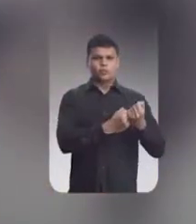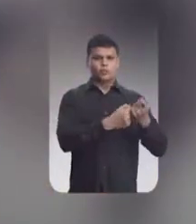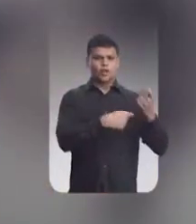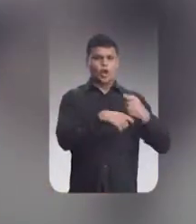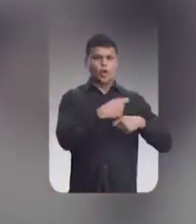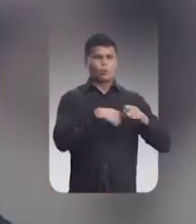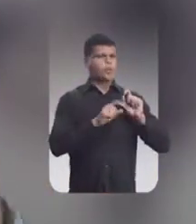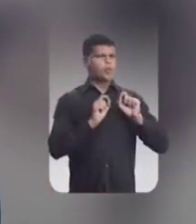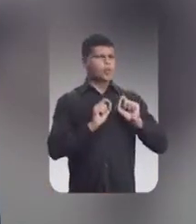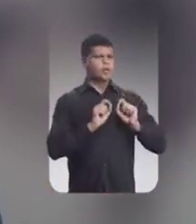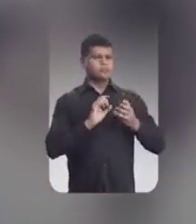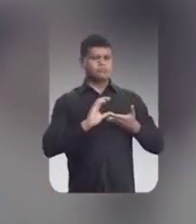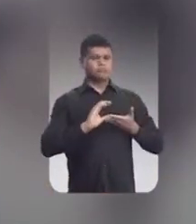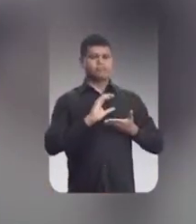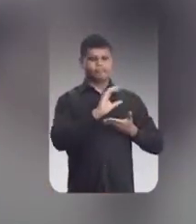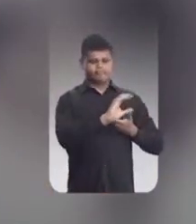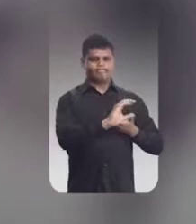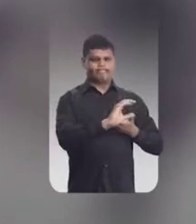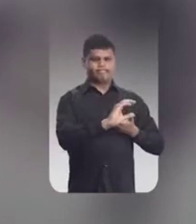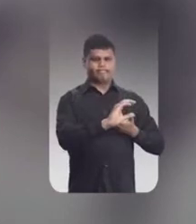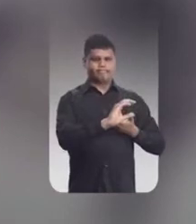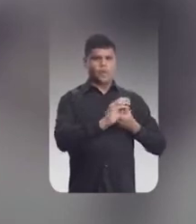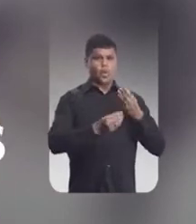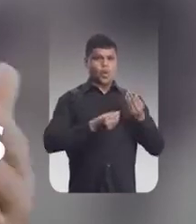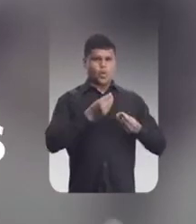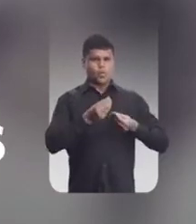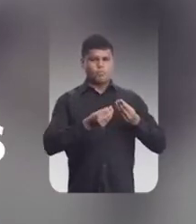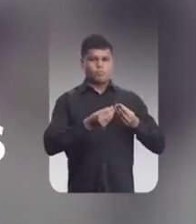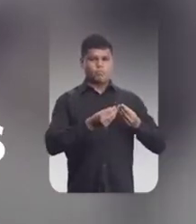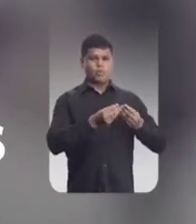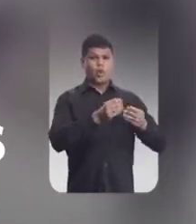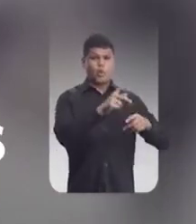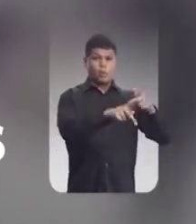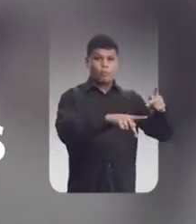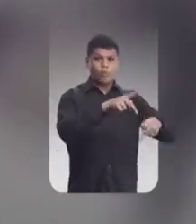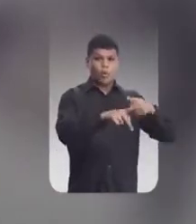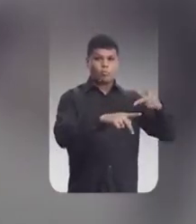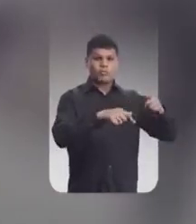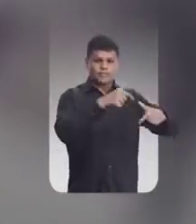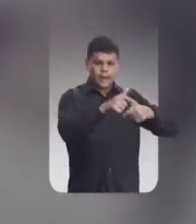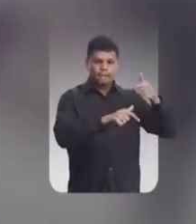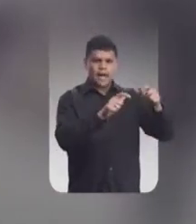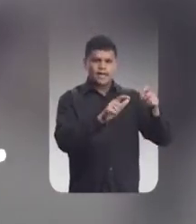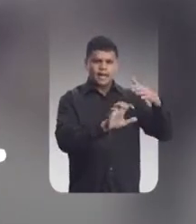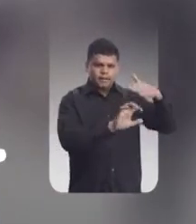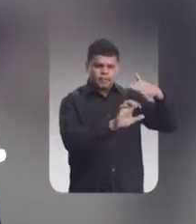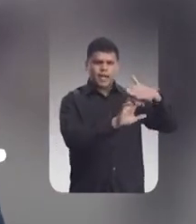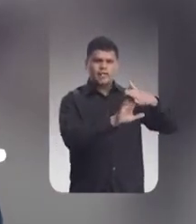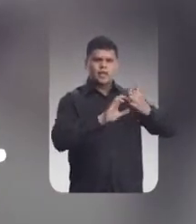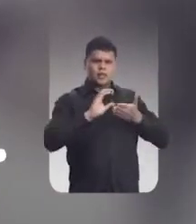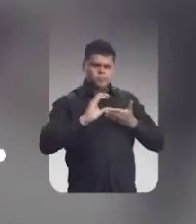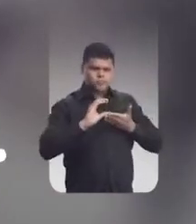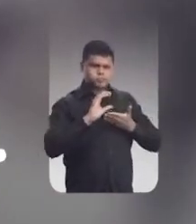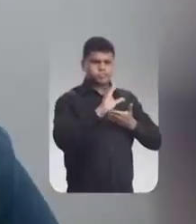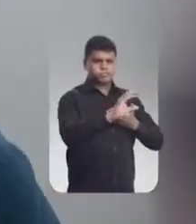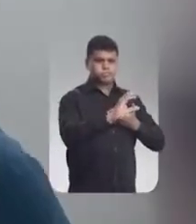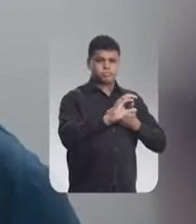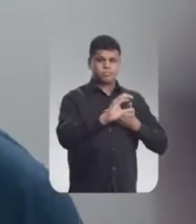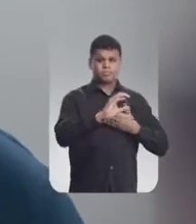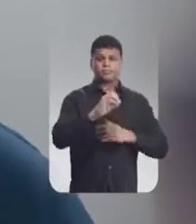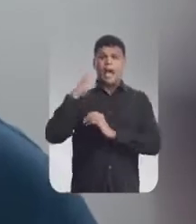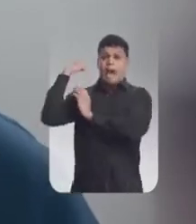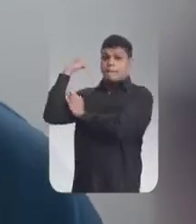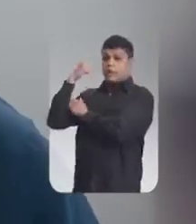pandemia econômica que vamos enfrentar é o crédito. Colocar recursos nas mãos do nosso povo criativo e empreendedor.